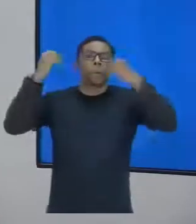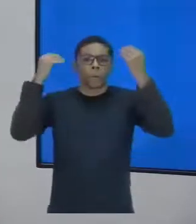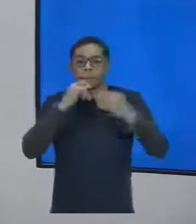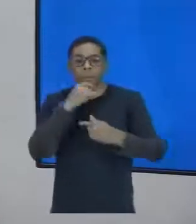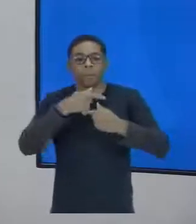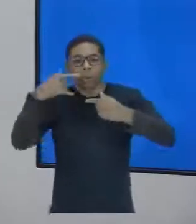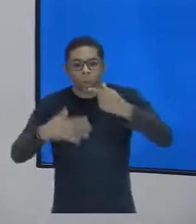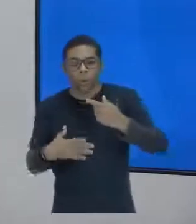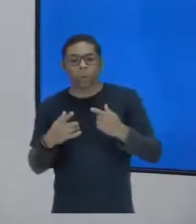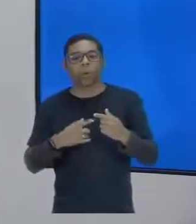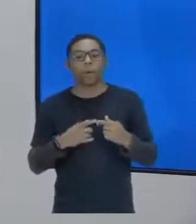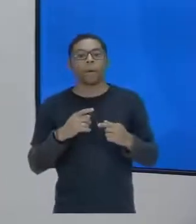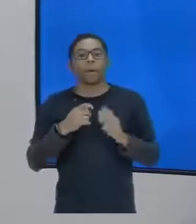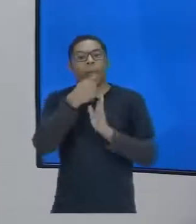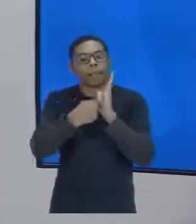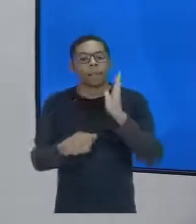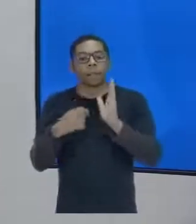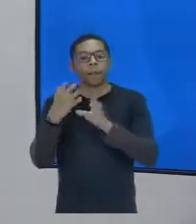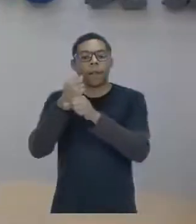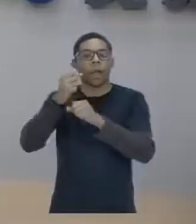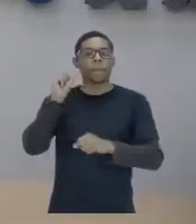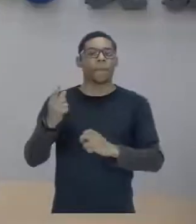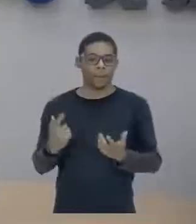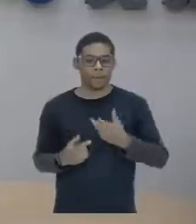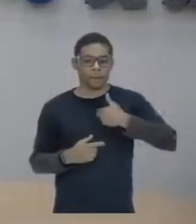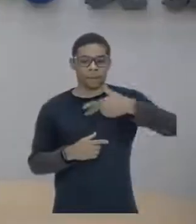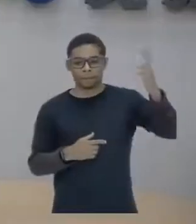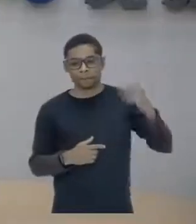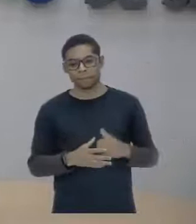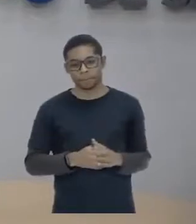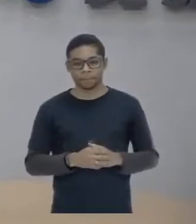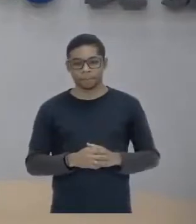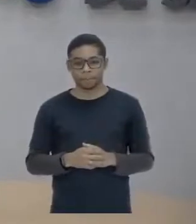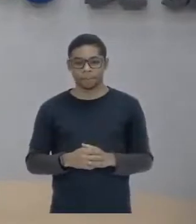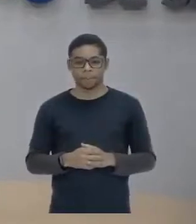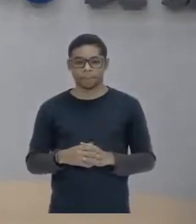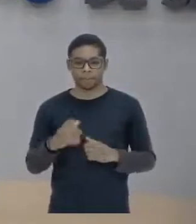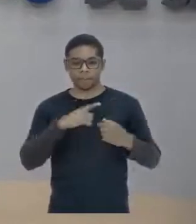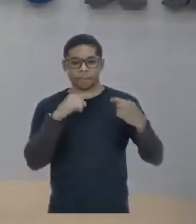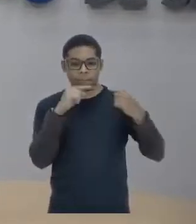Google, redação nota 1000. Eu acho que está relacionado também à pesquisa, né? A questão da argumentação muito